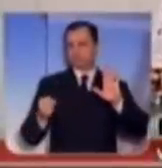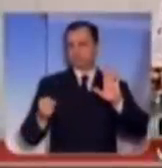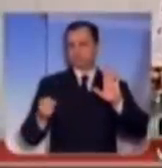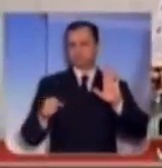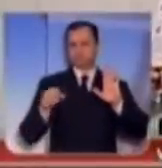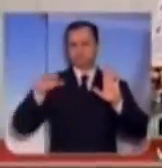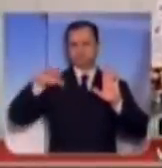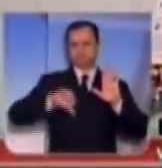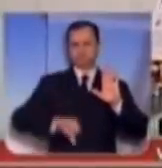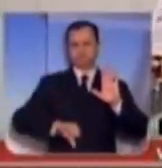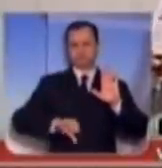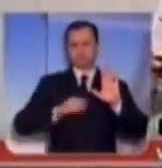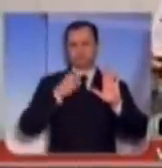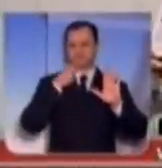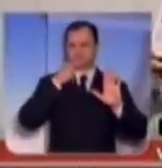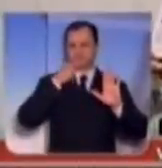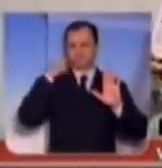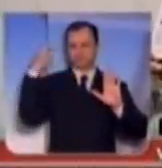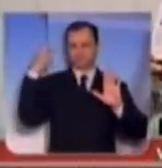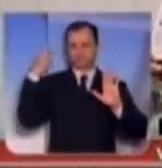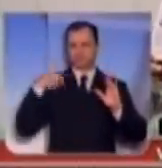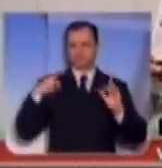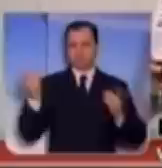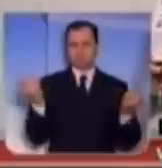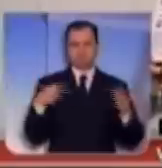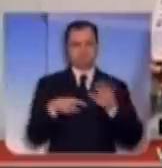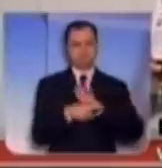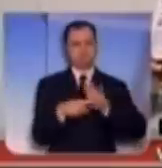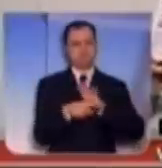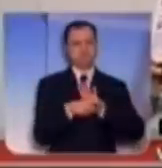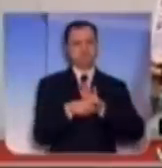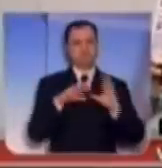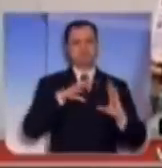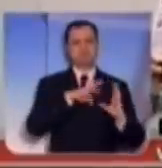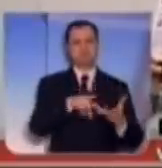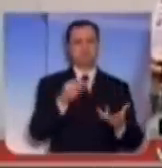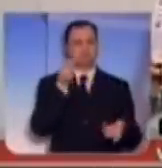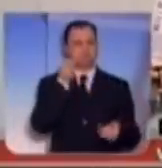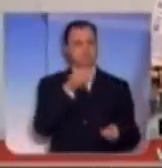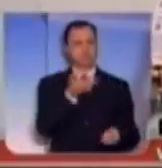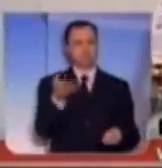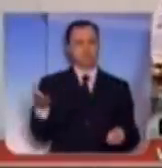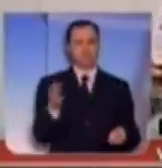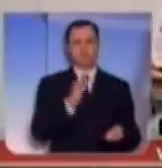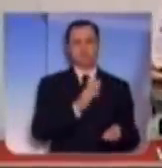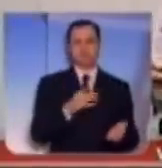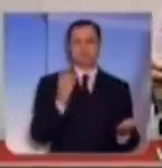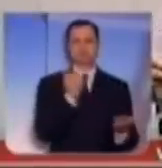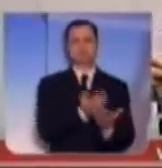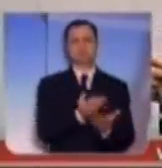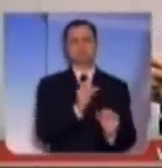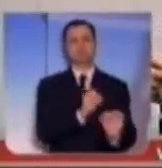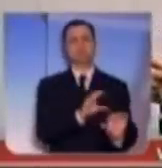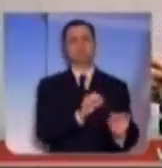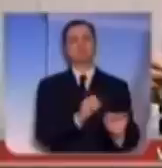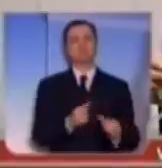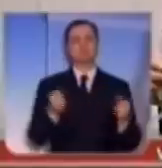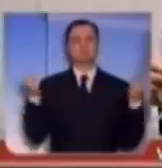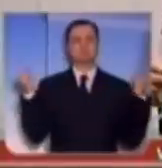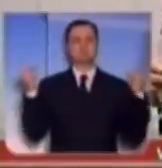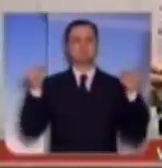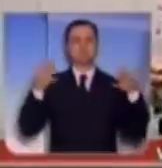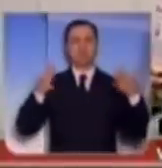lugar. Uma vergonha. Mais uma vez, né, uma pesquisa mostra que a educação brasileira está